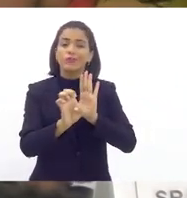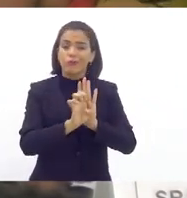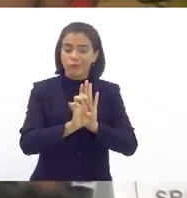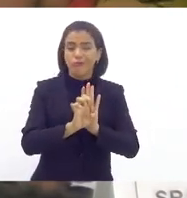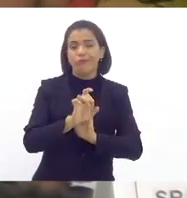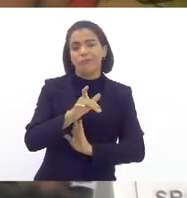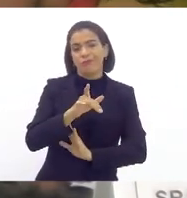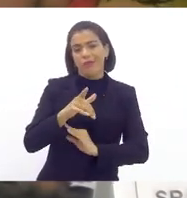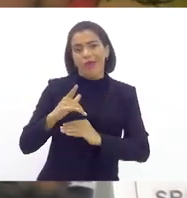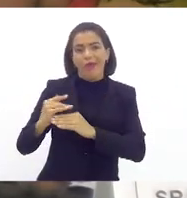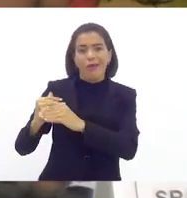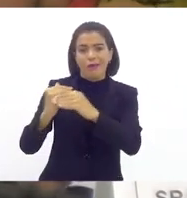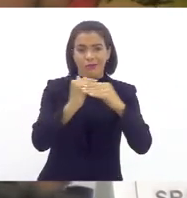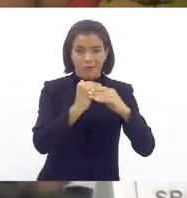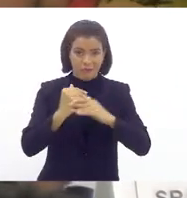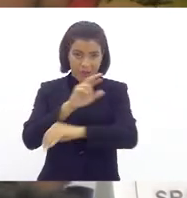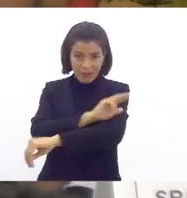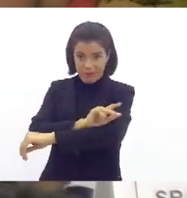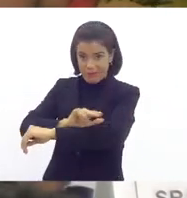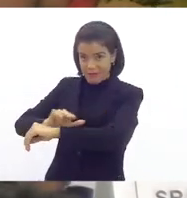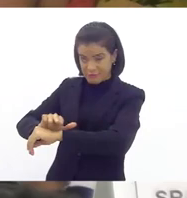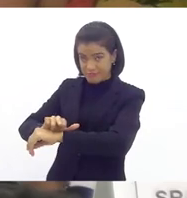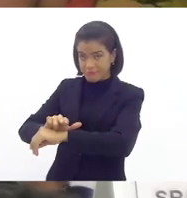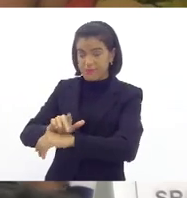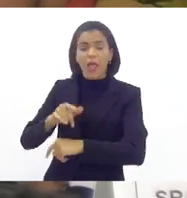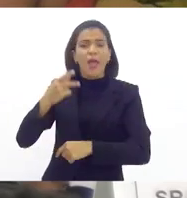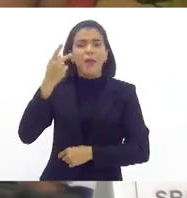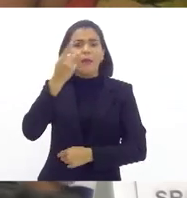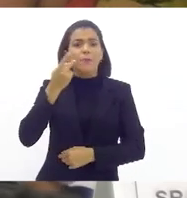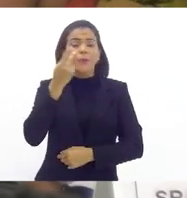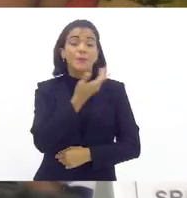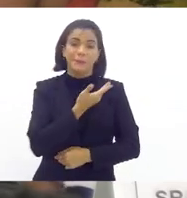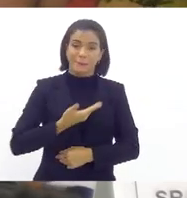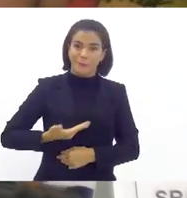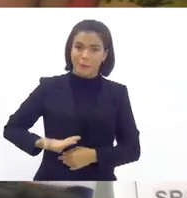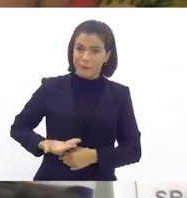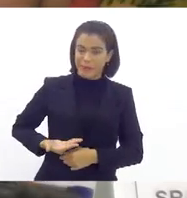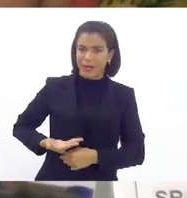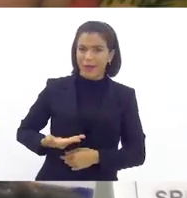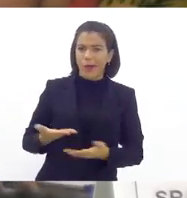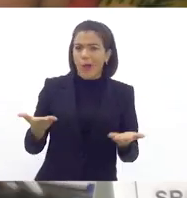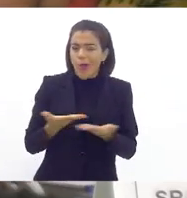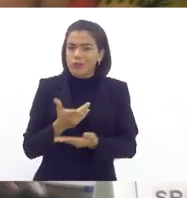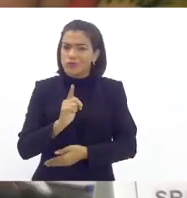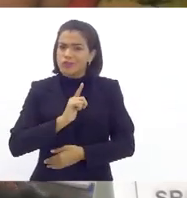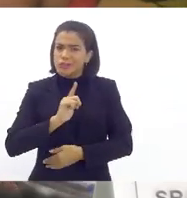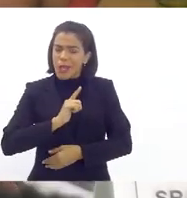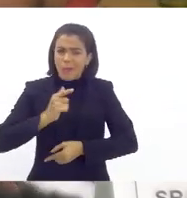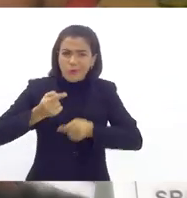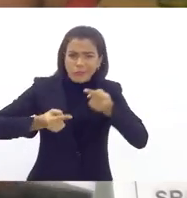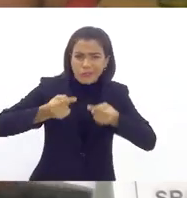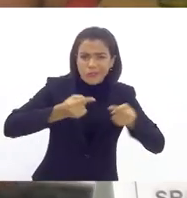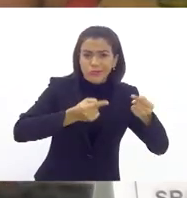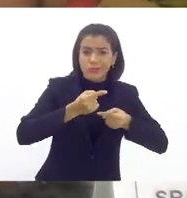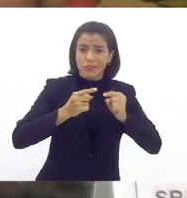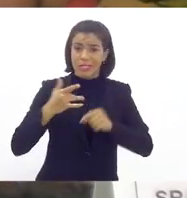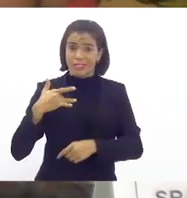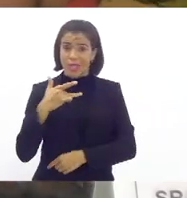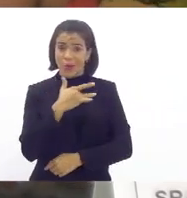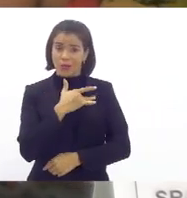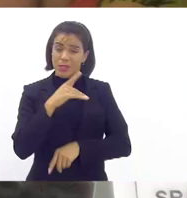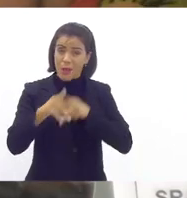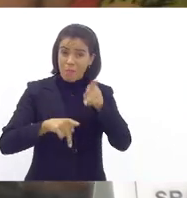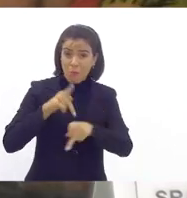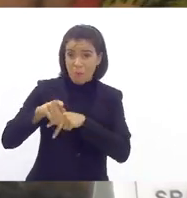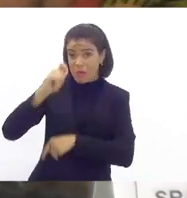partir desta realidade, porque são políticas públicas. Nós, hoje, temos discutido a questão da saúde da população